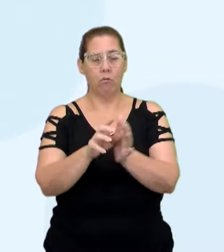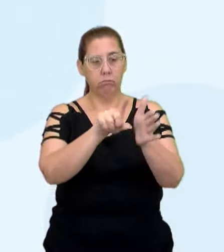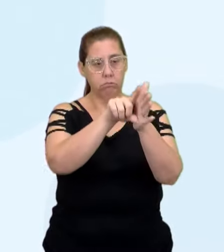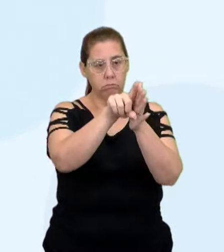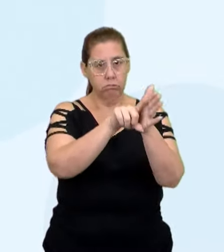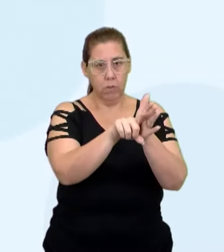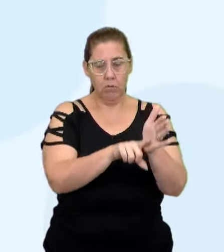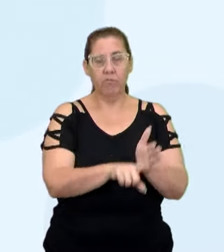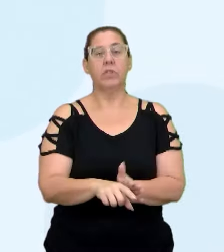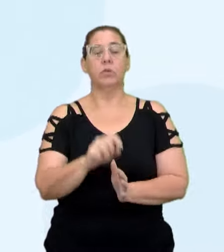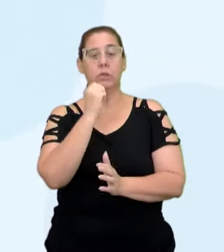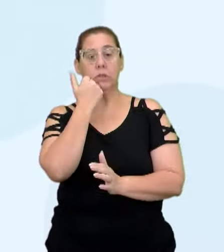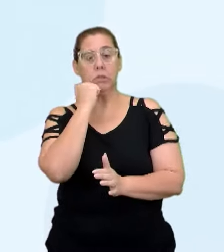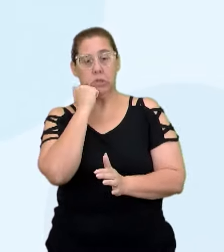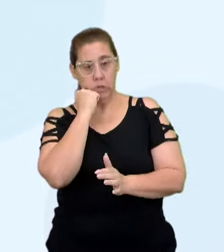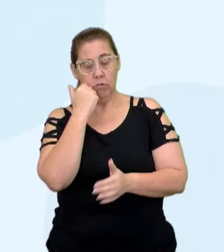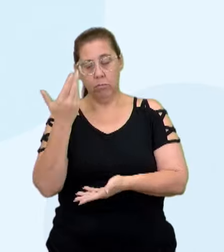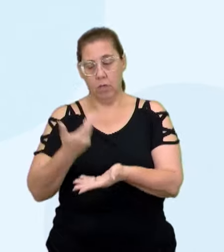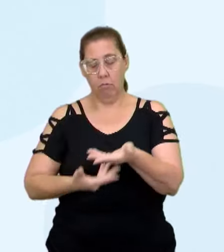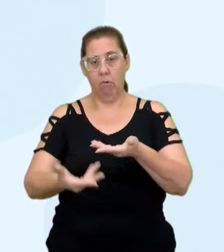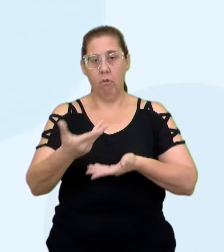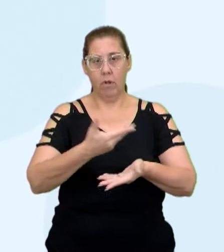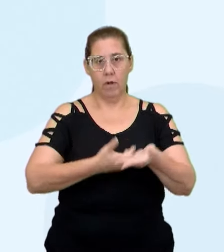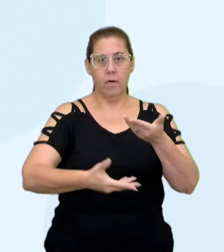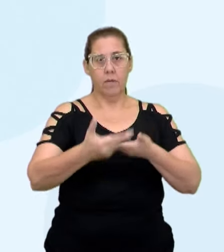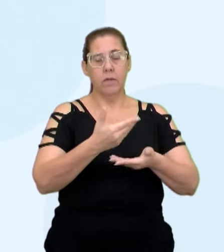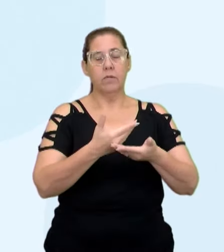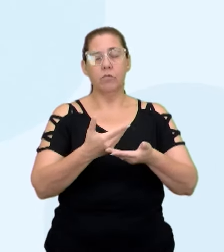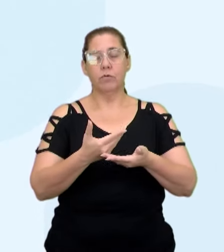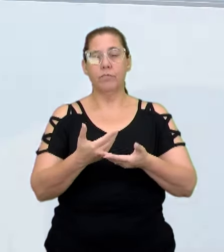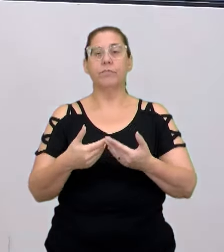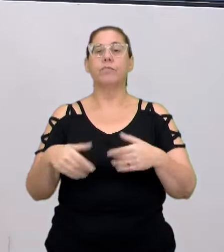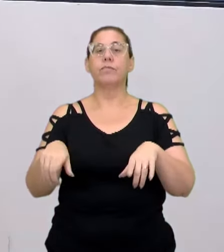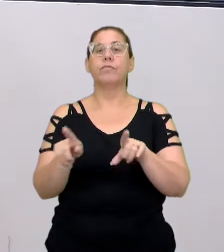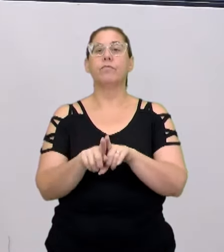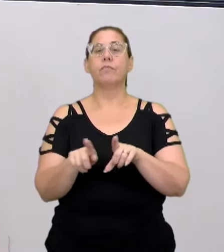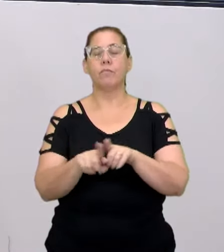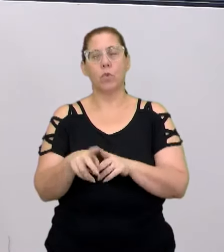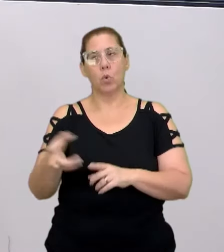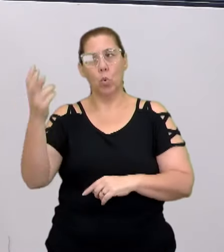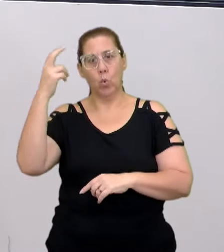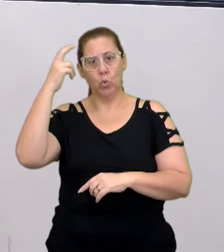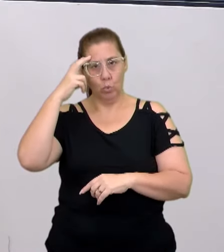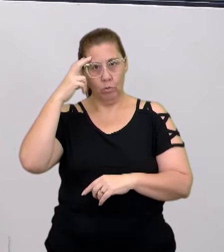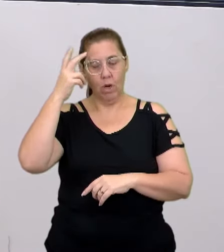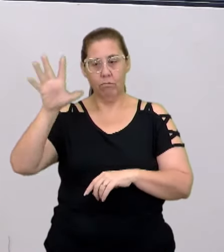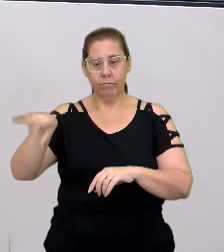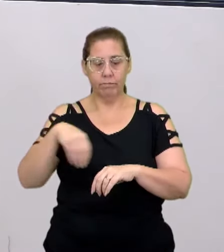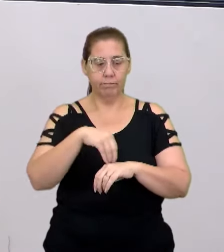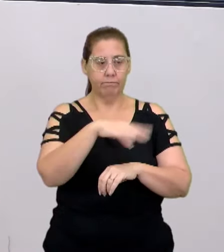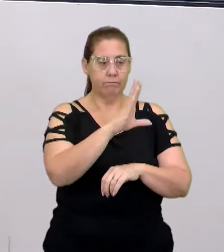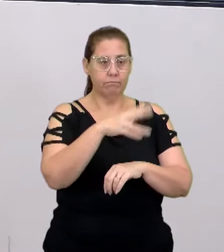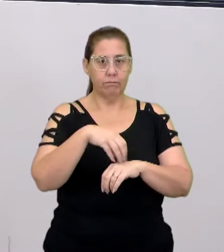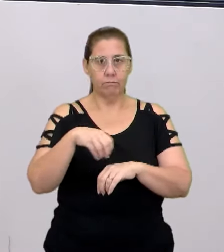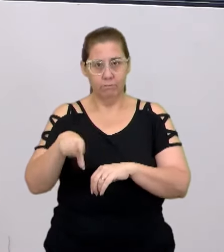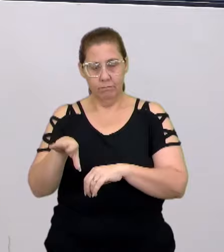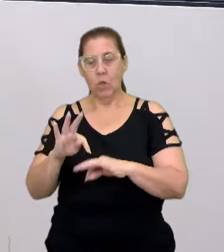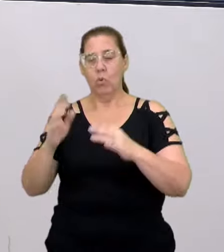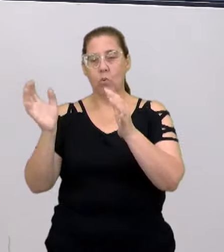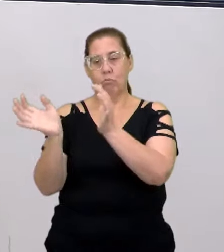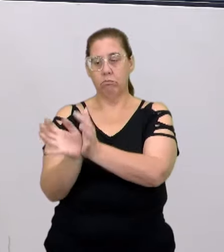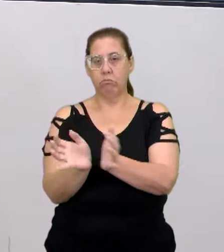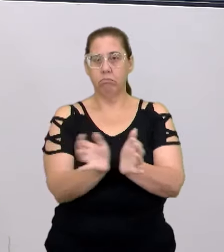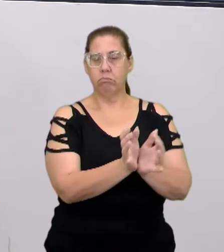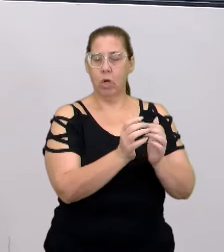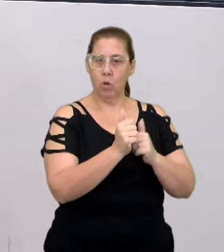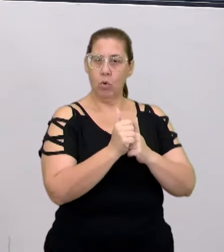investigação científica, mediação e intervenção sociocultural. Então, esses eixos, eles vão estar aí nos